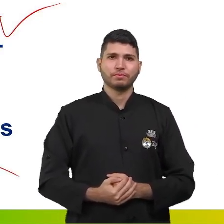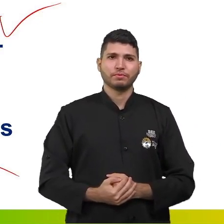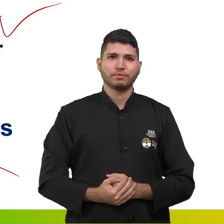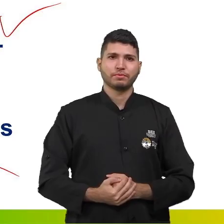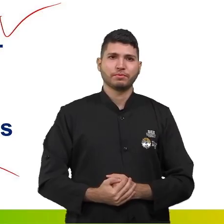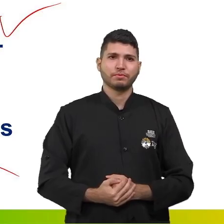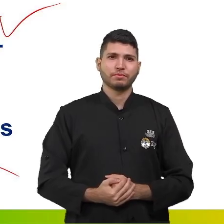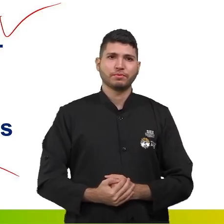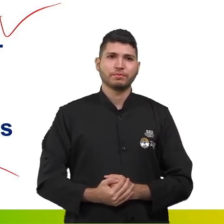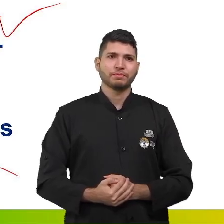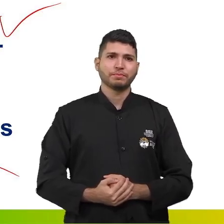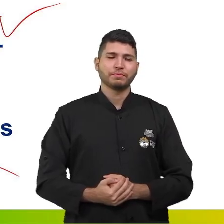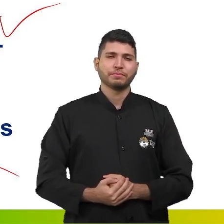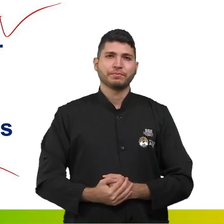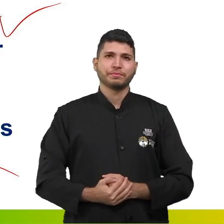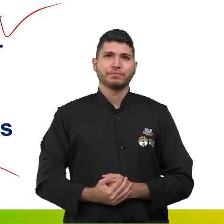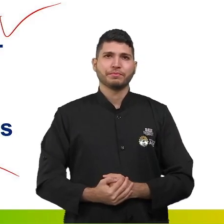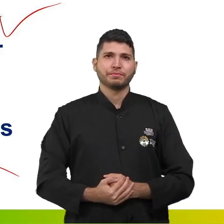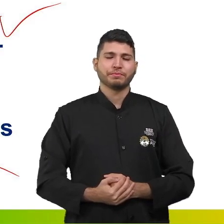o Brasil